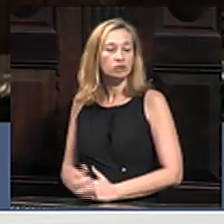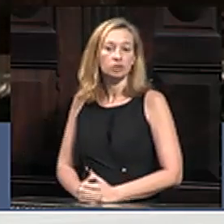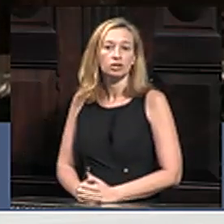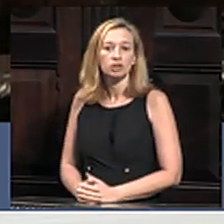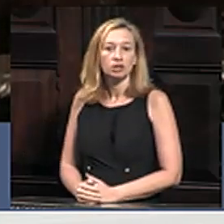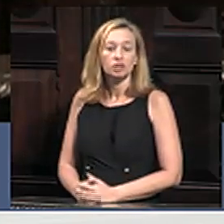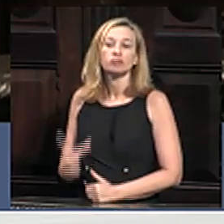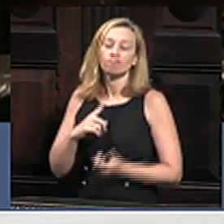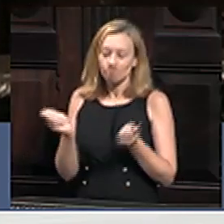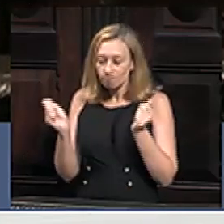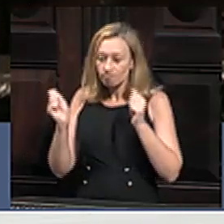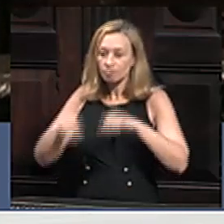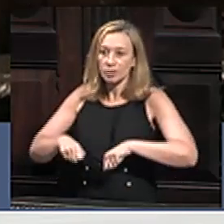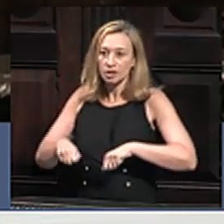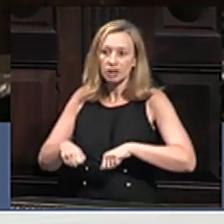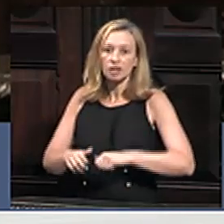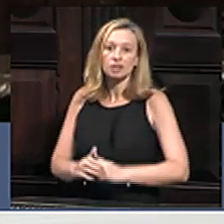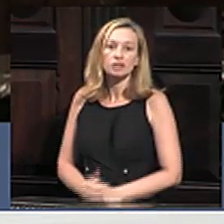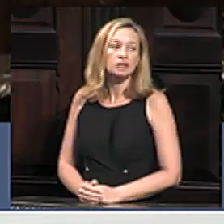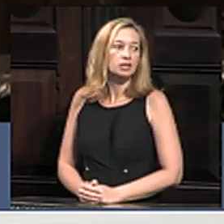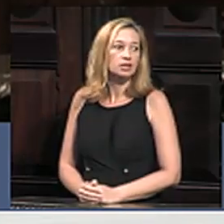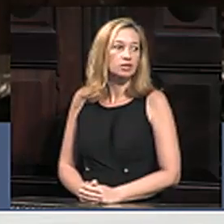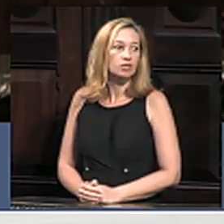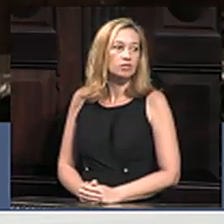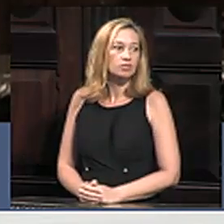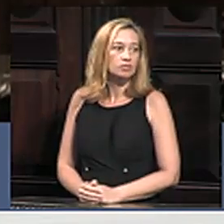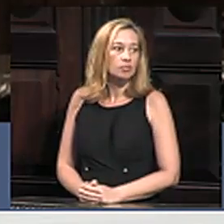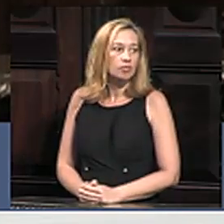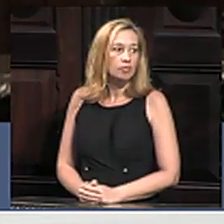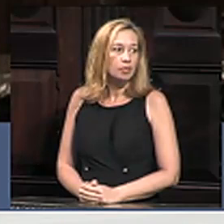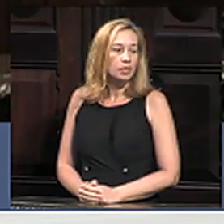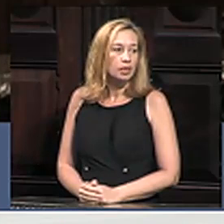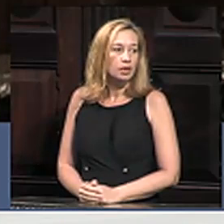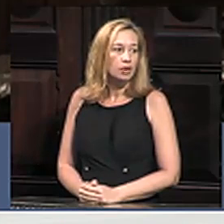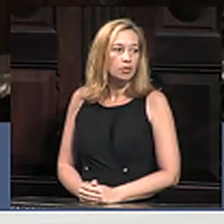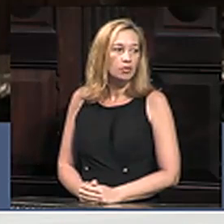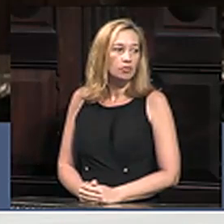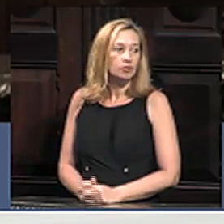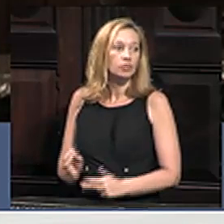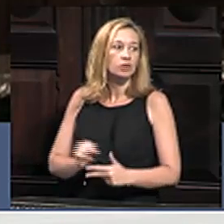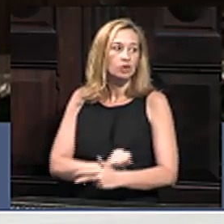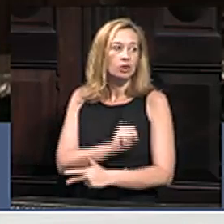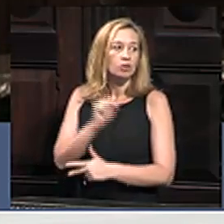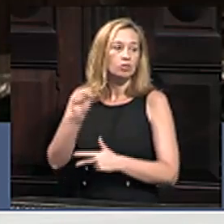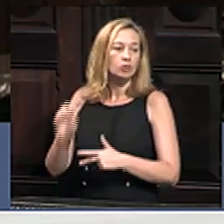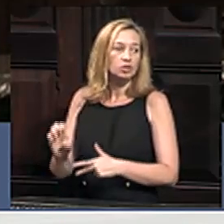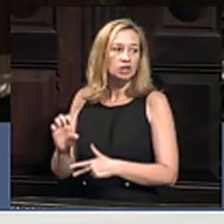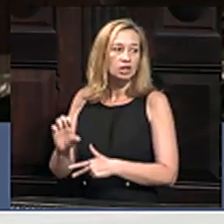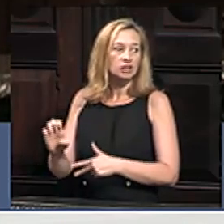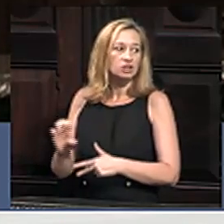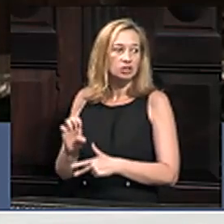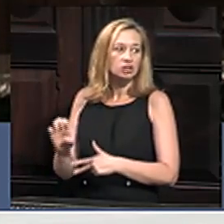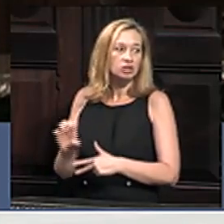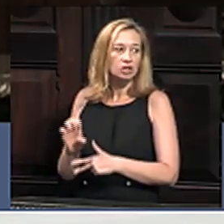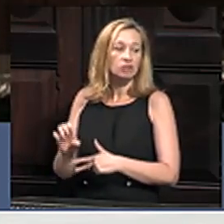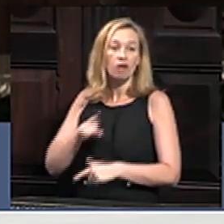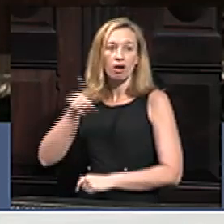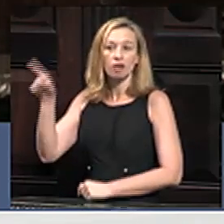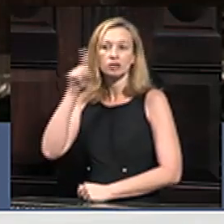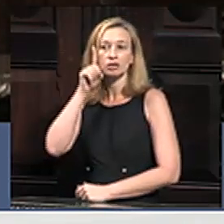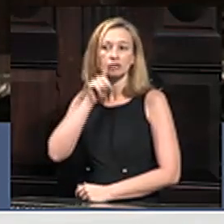tem competência concorrente com o poder legislativo nos Estados Unidos.